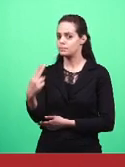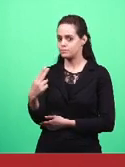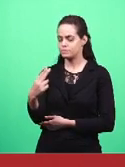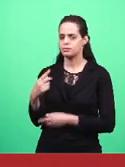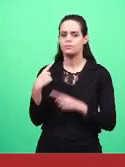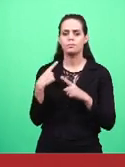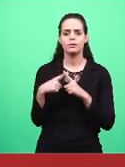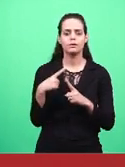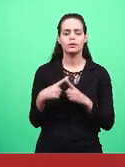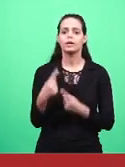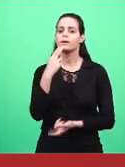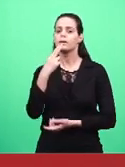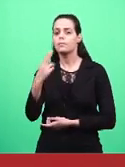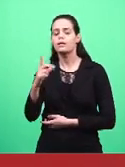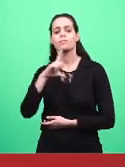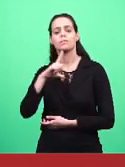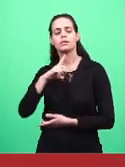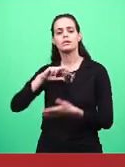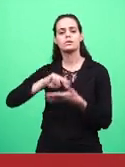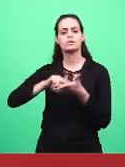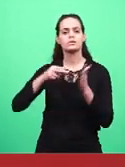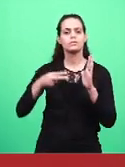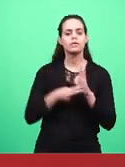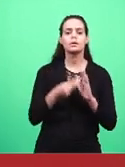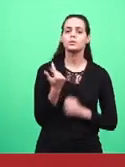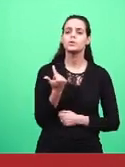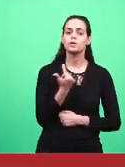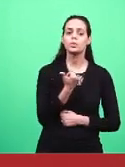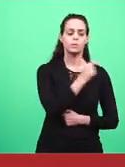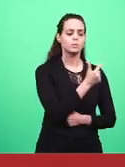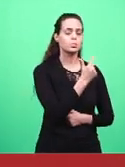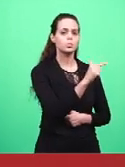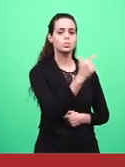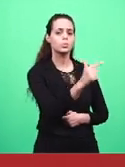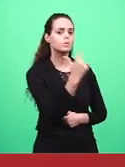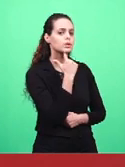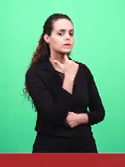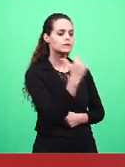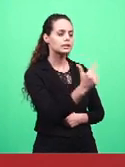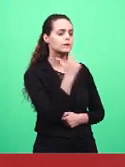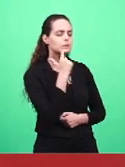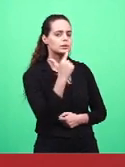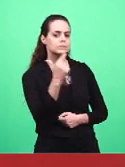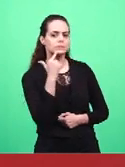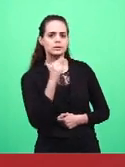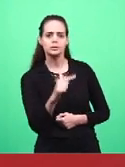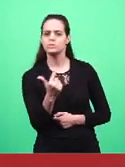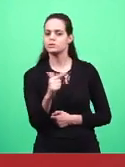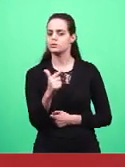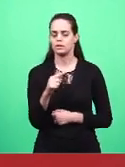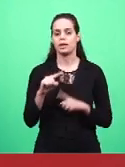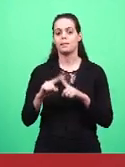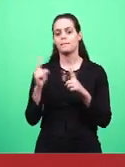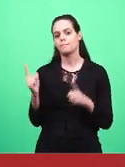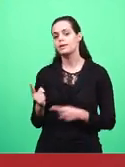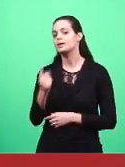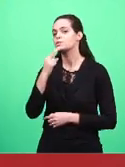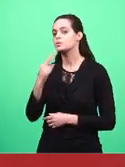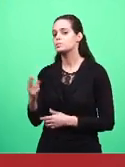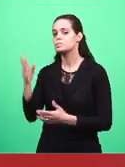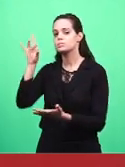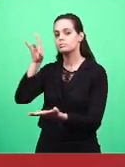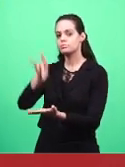A outra questão, cultural. Onde é que estava aqui a cultura? A